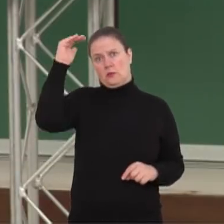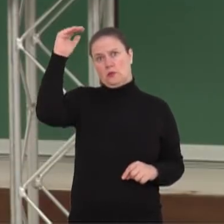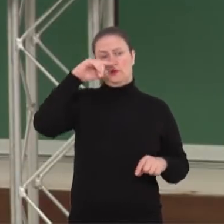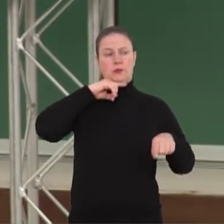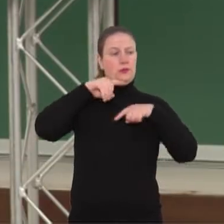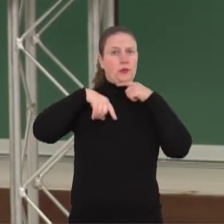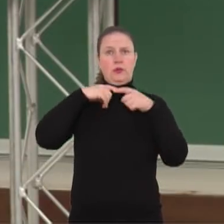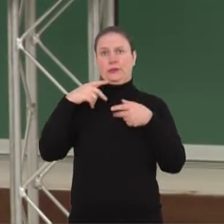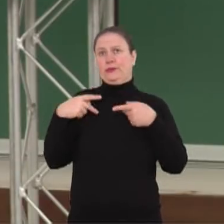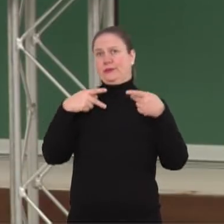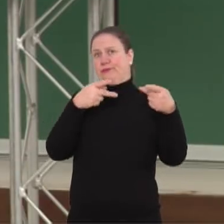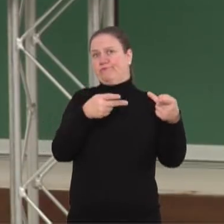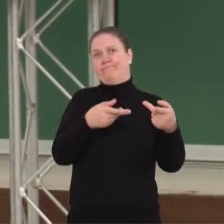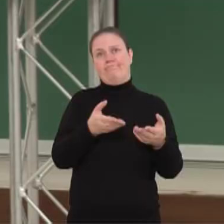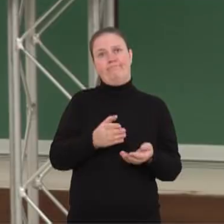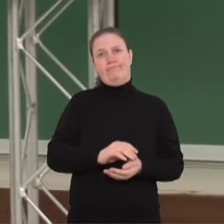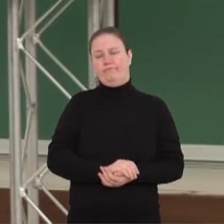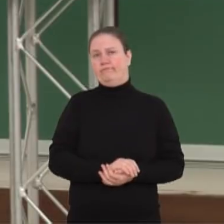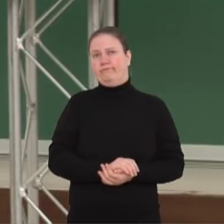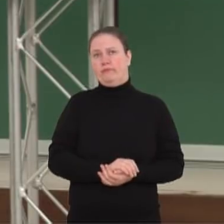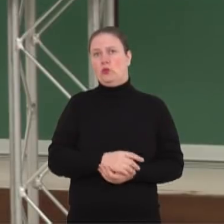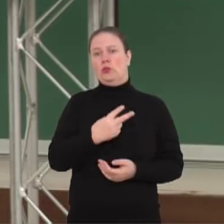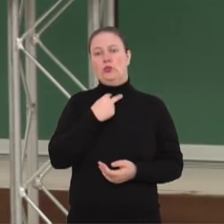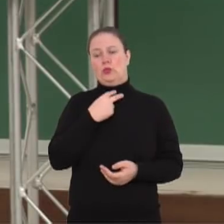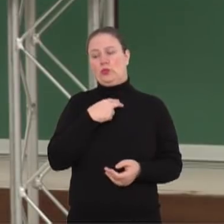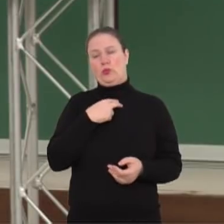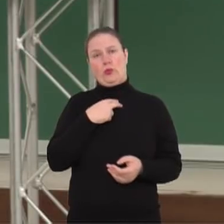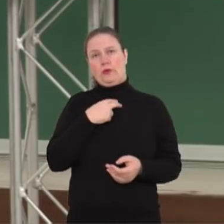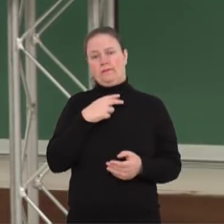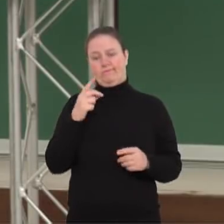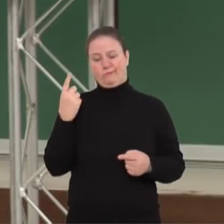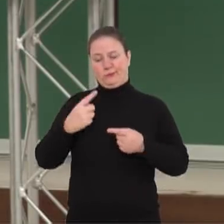você ir lá? Não adianta. O parque não é permitido para a tua idade,